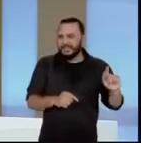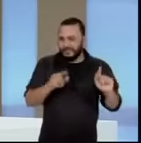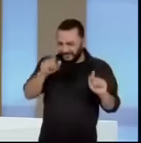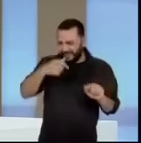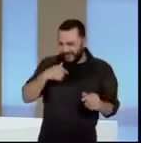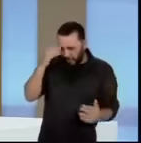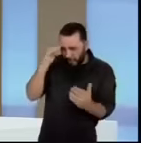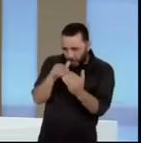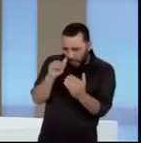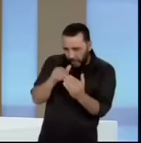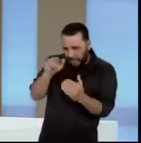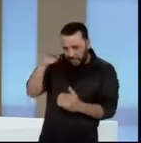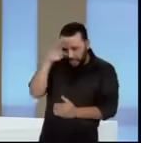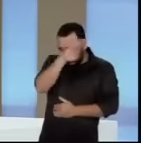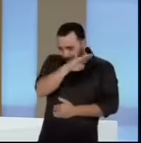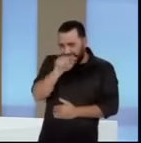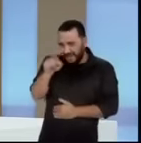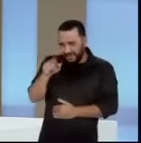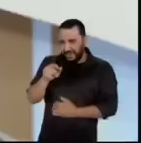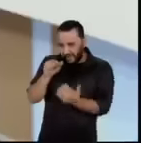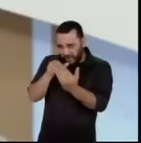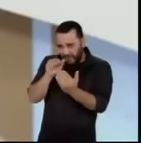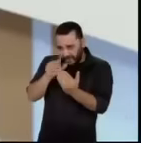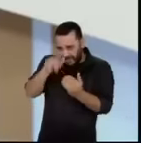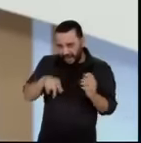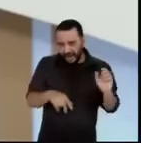senhor concorda com essas declarações do presidente.